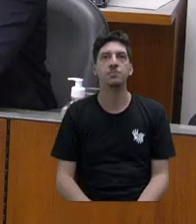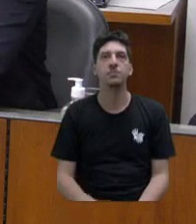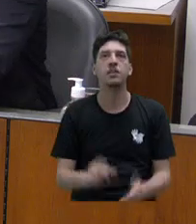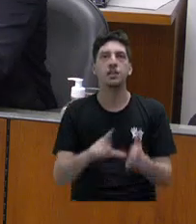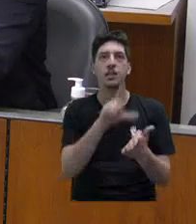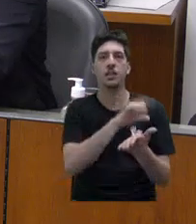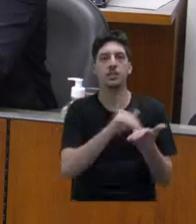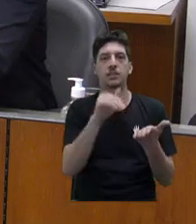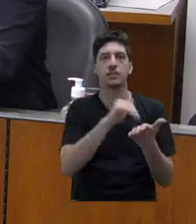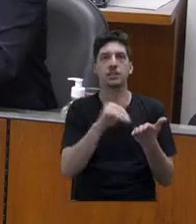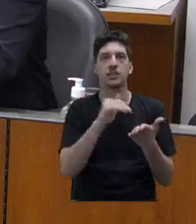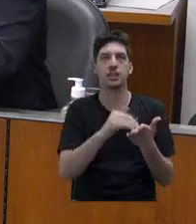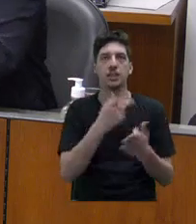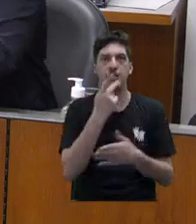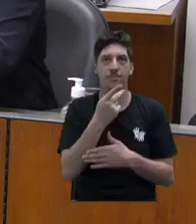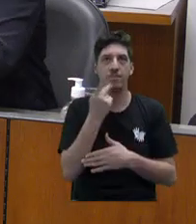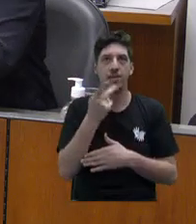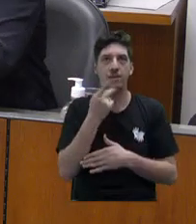para o secretário